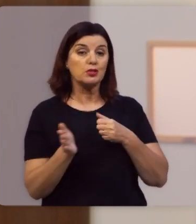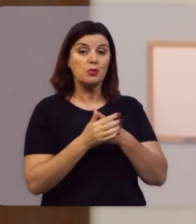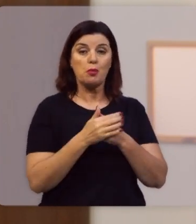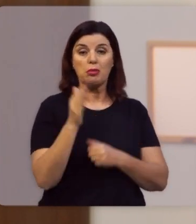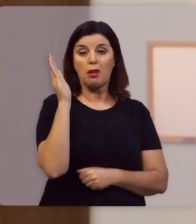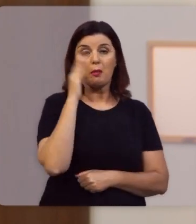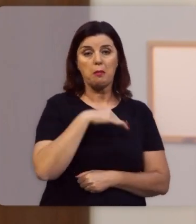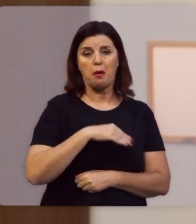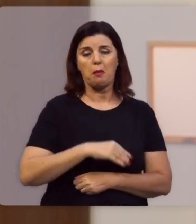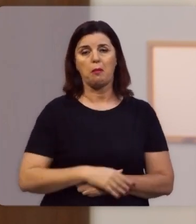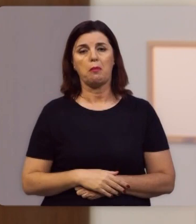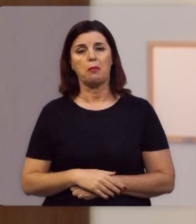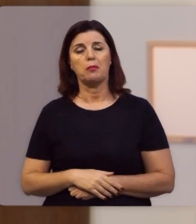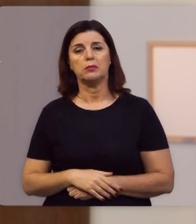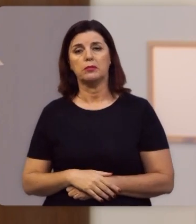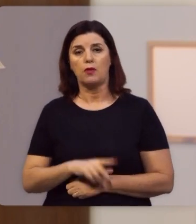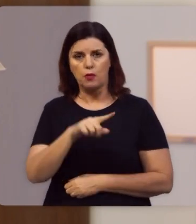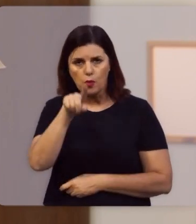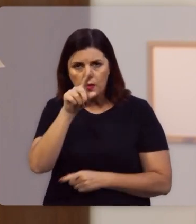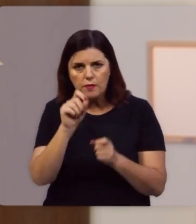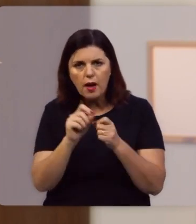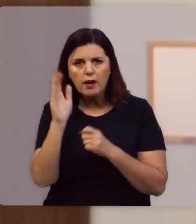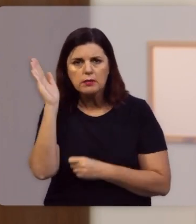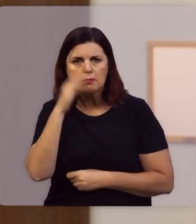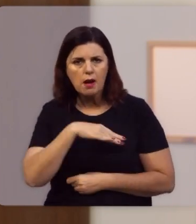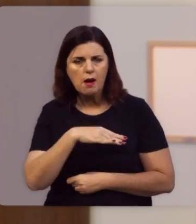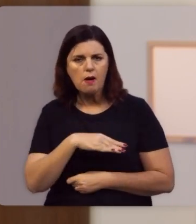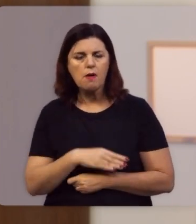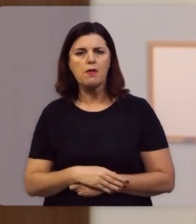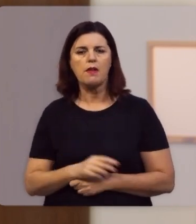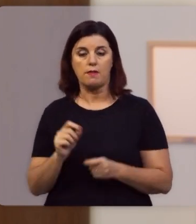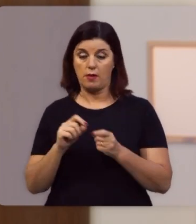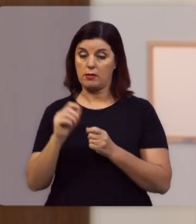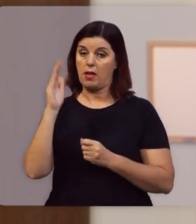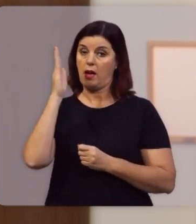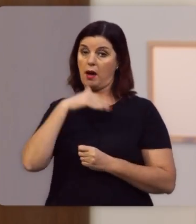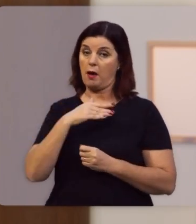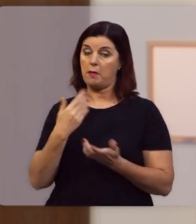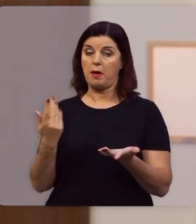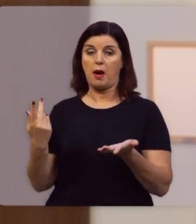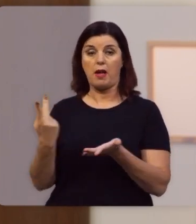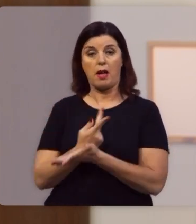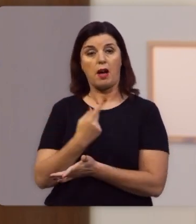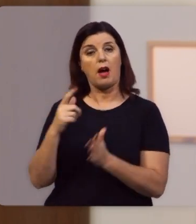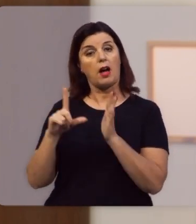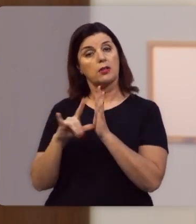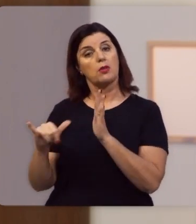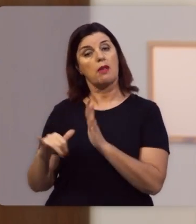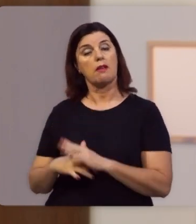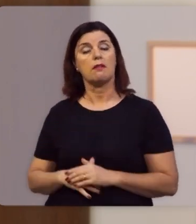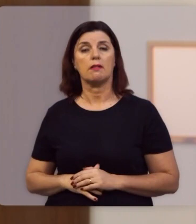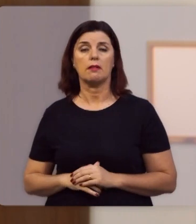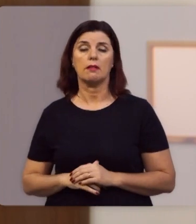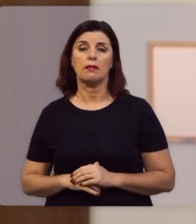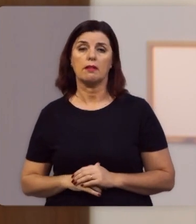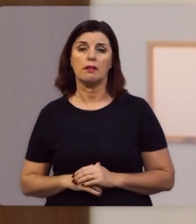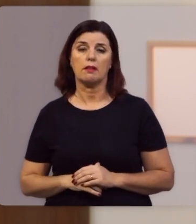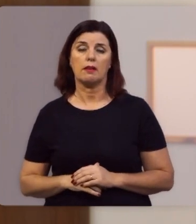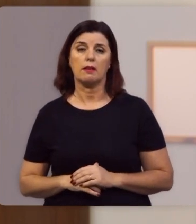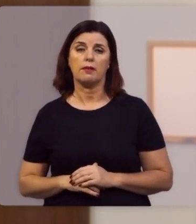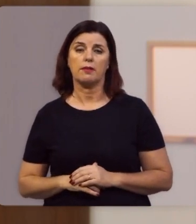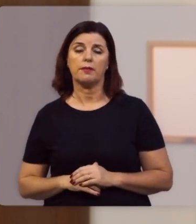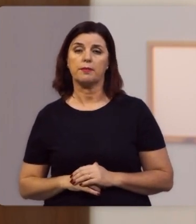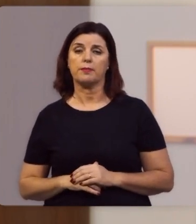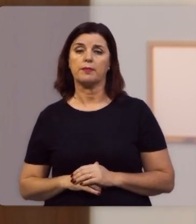mal se você faz o mal e fazer o mal é transgredir a lei nesse caso é